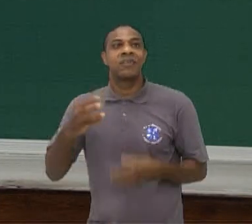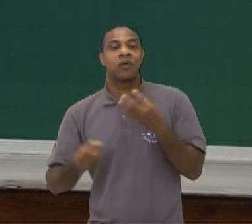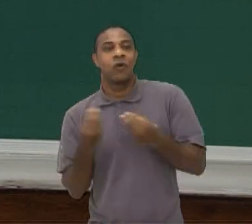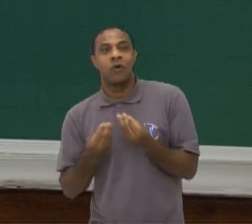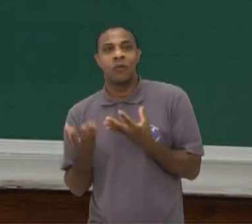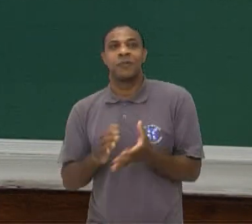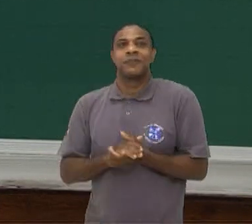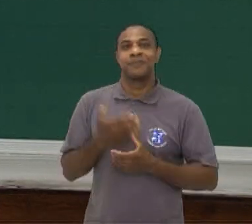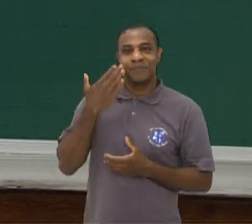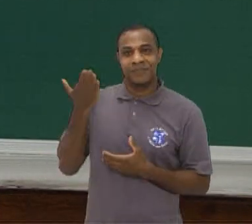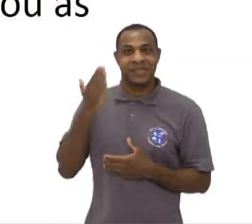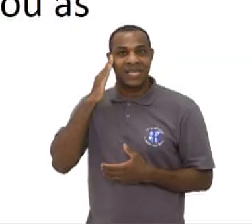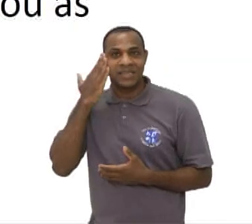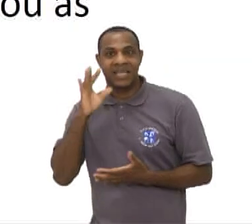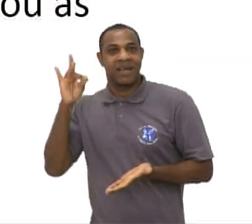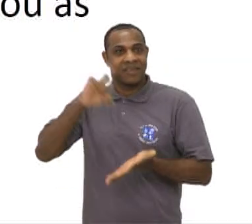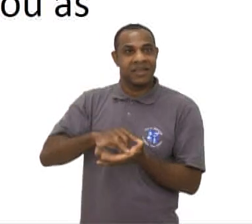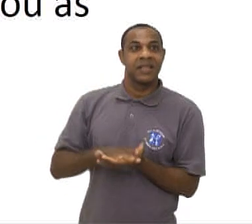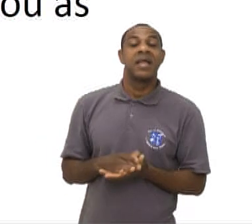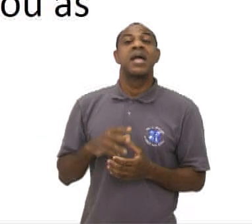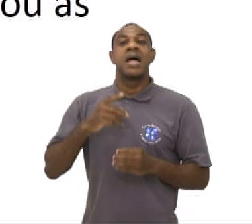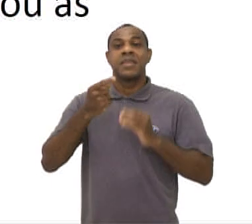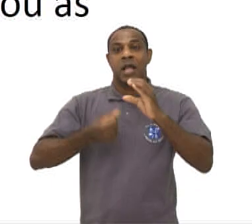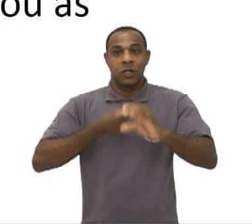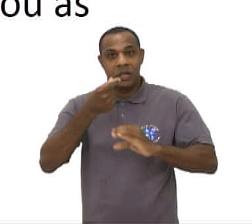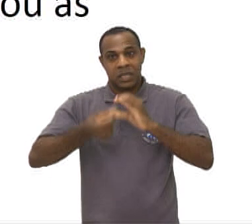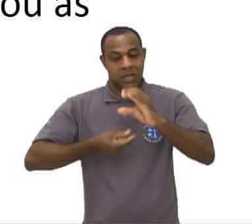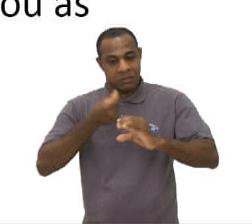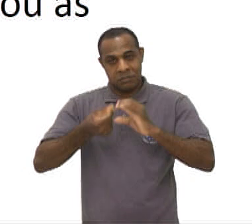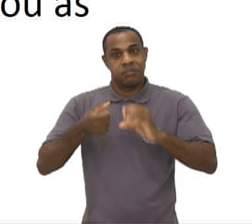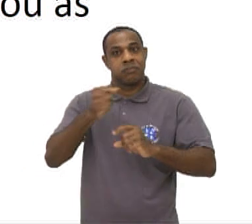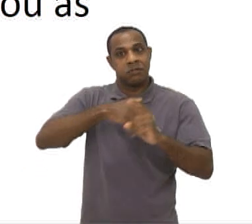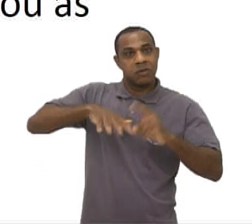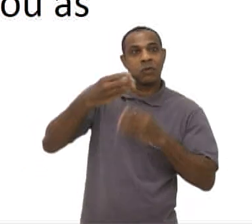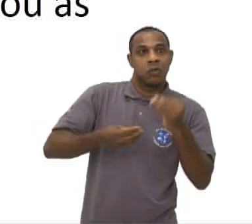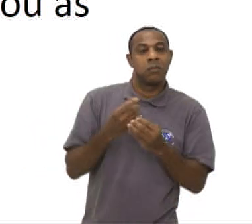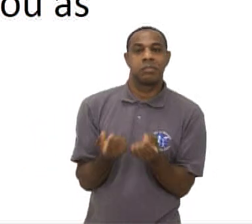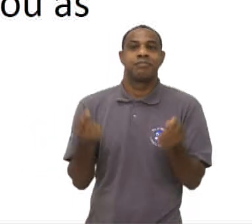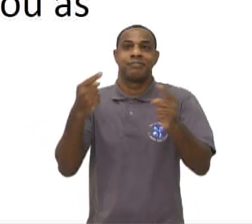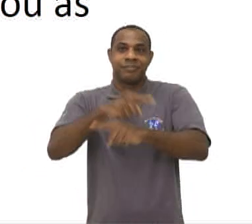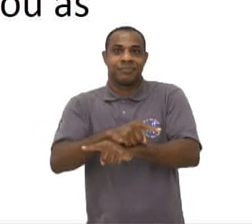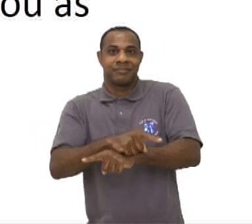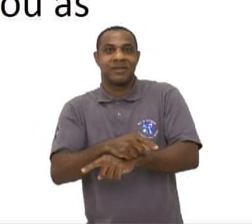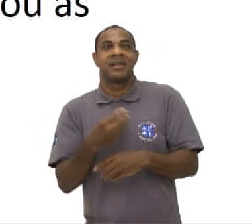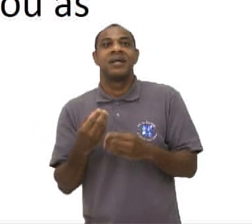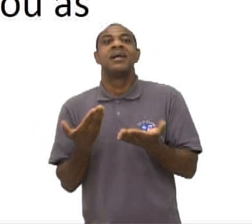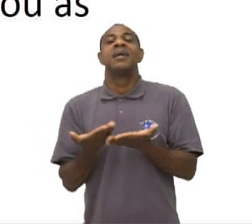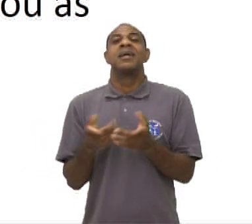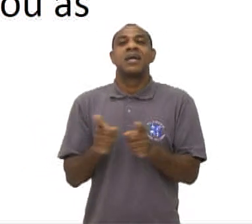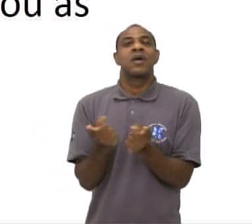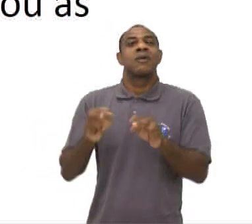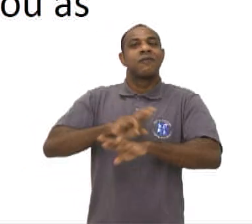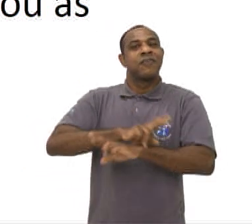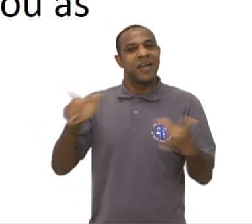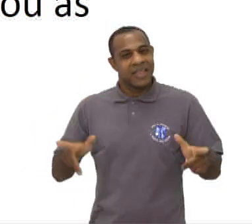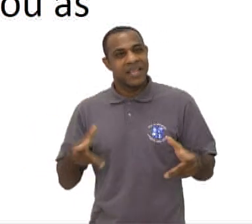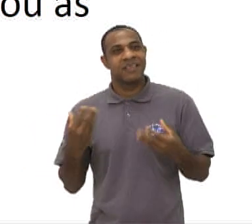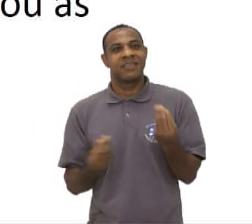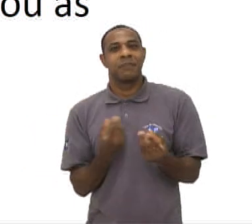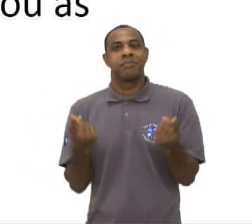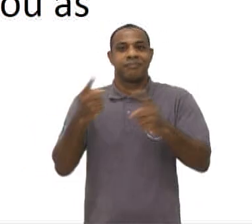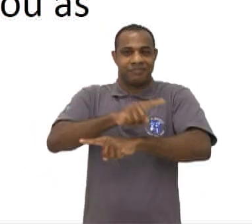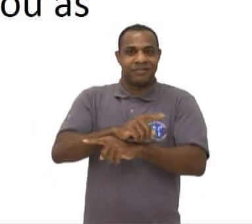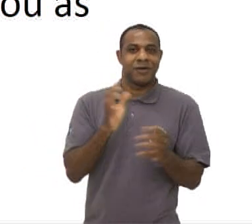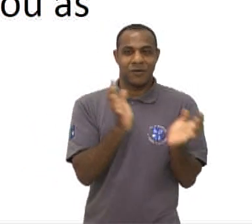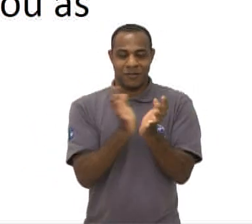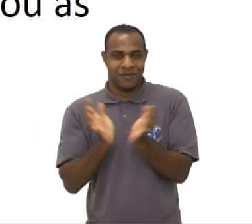entender a realidade. Na sociedade capitalista, as classes sociais são contraditórias, antagônicas, contrárias, opostas uma à